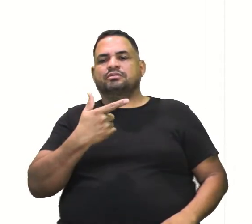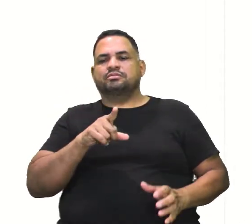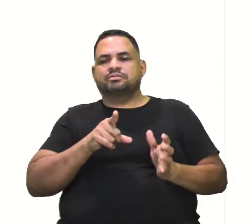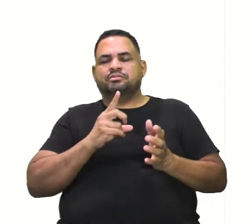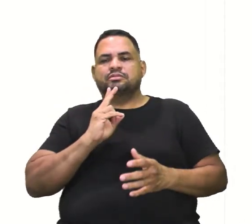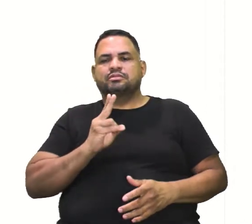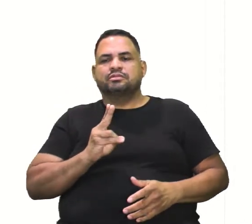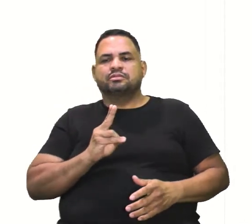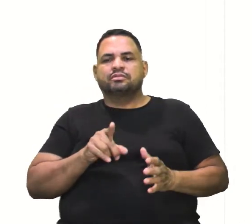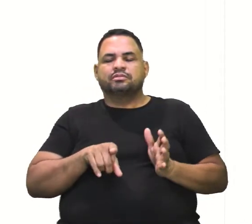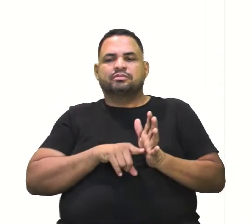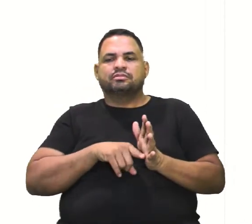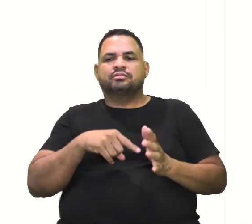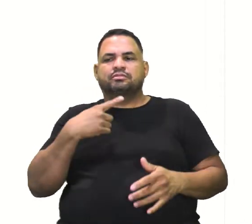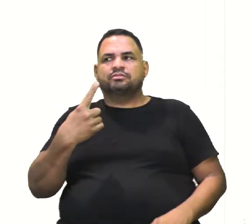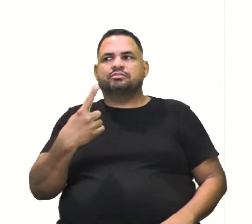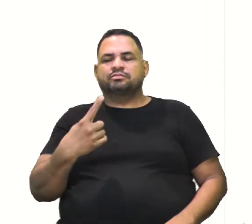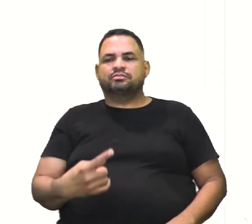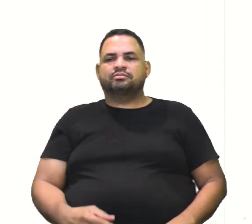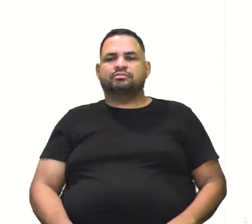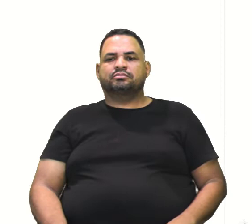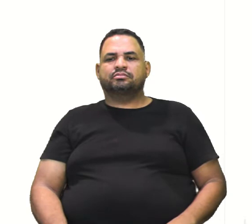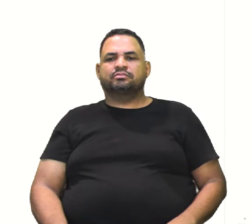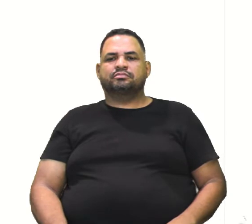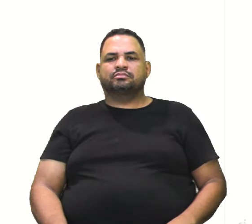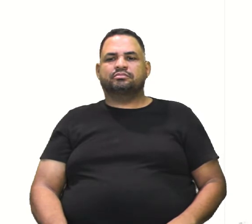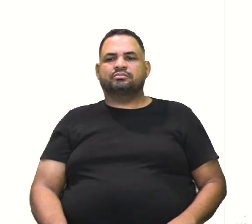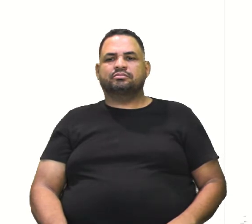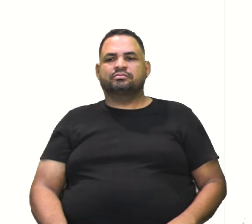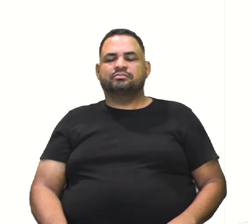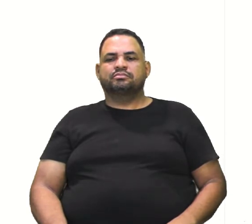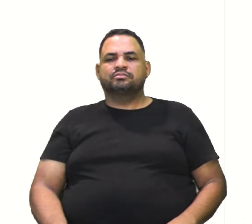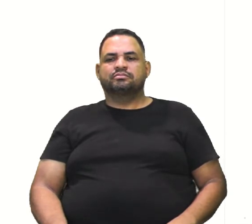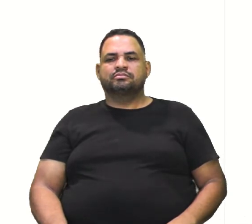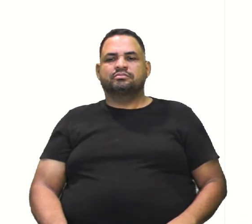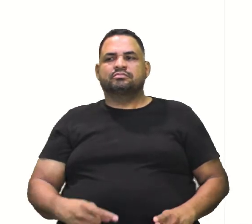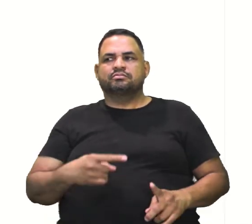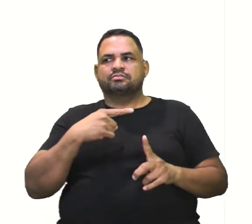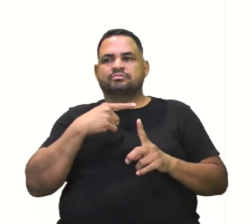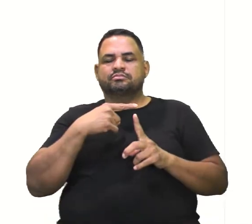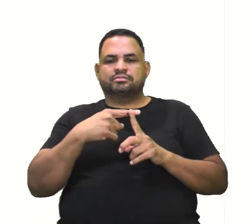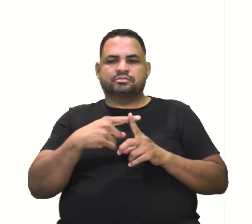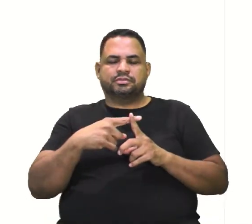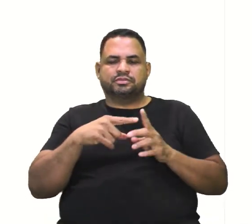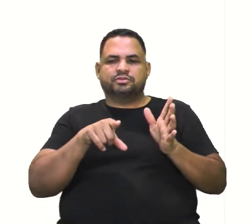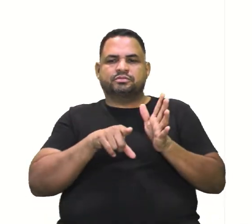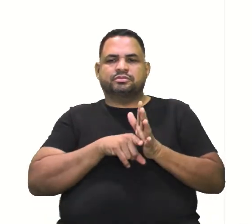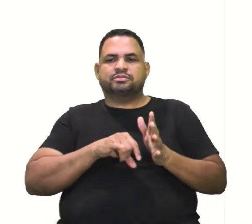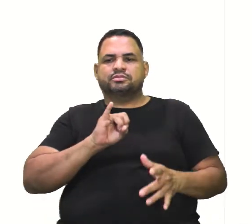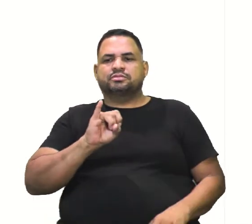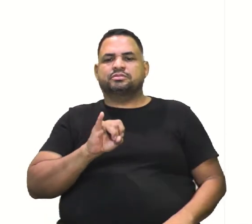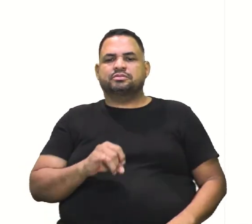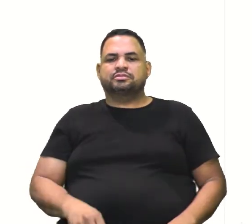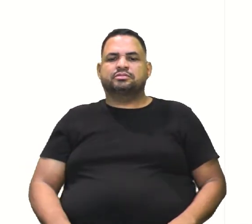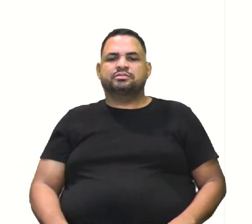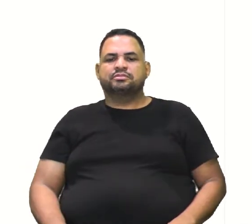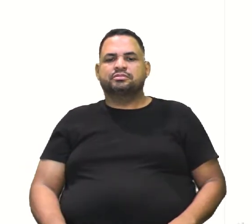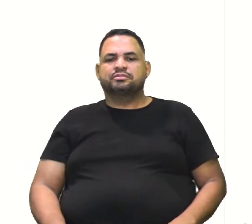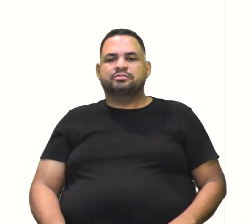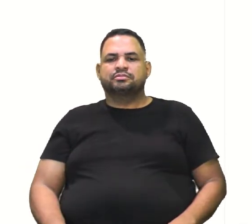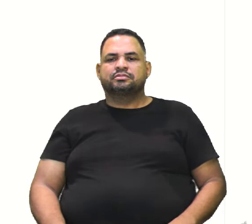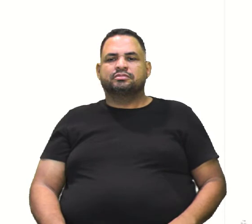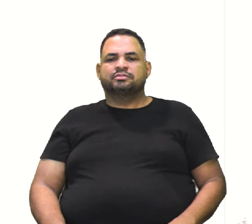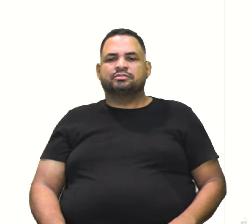Menos 1. Raiz quadrada de I ao quadrado é mais ou menos I. Isso, porque a gente pode fazer o quê?